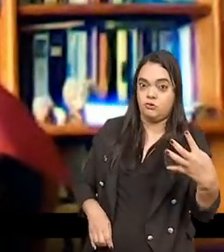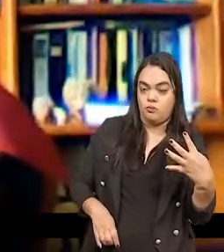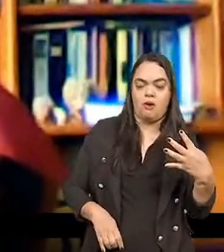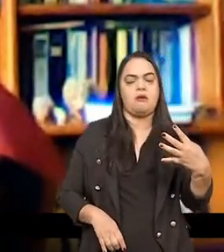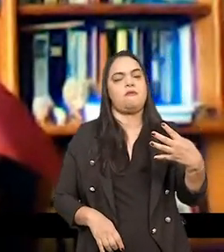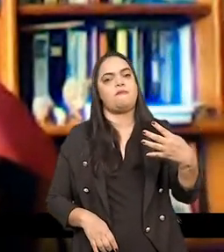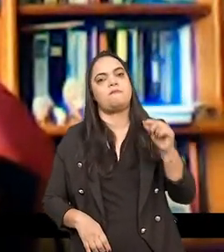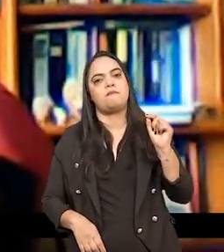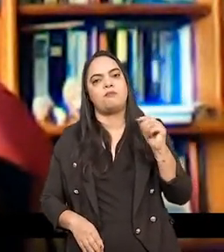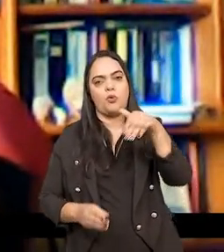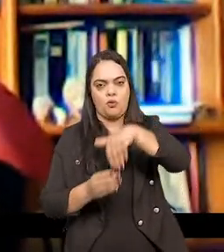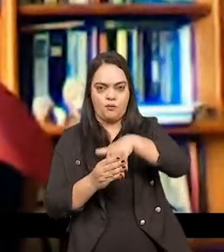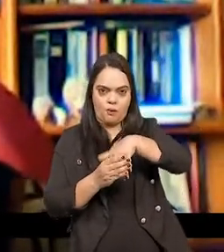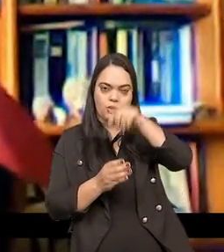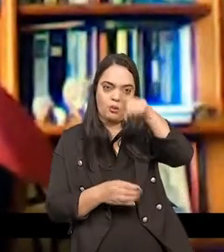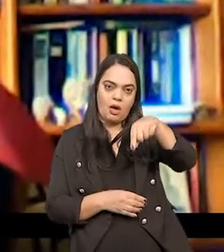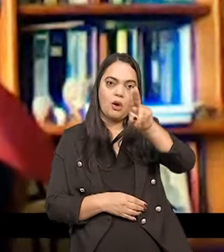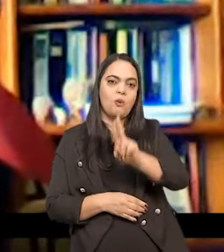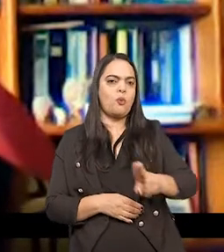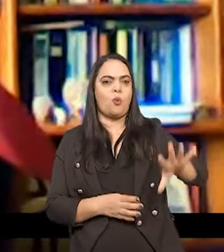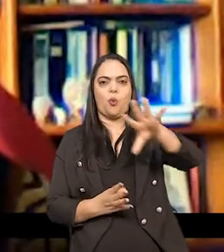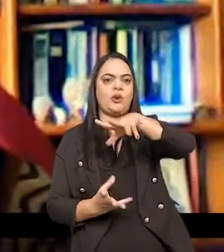o voto é universal, tá?